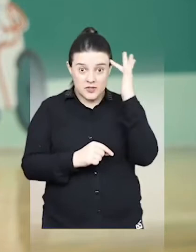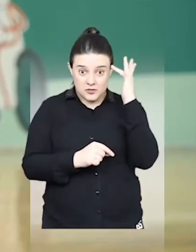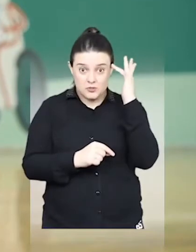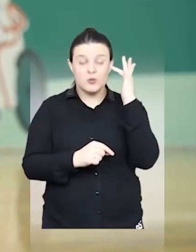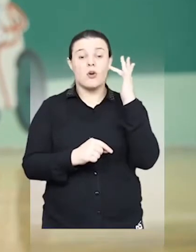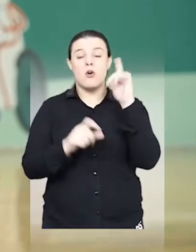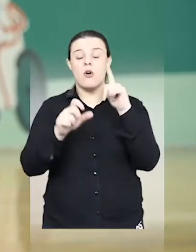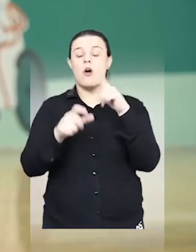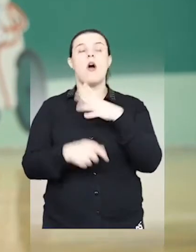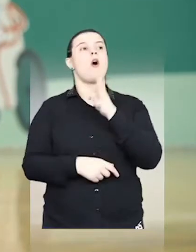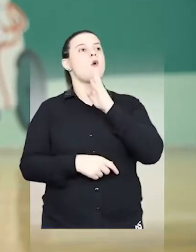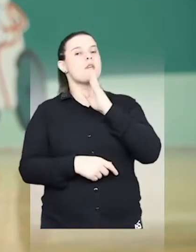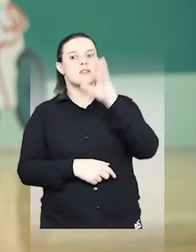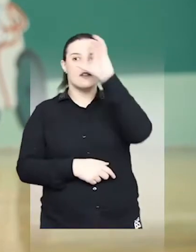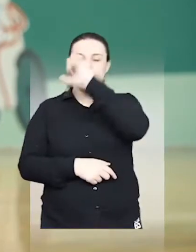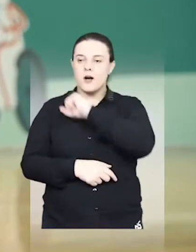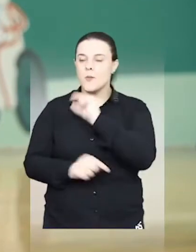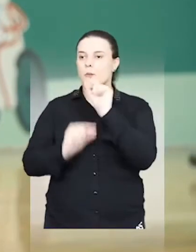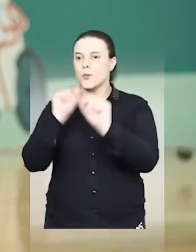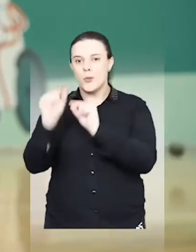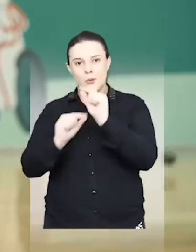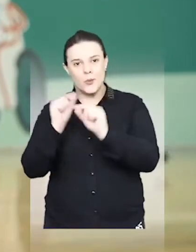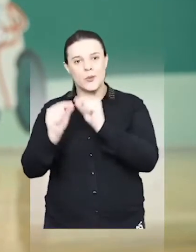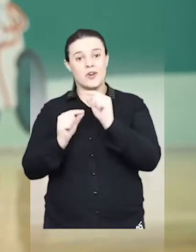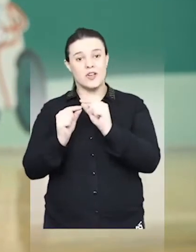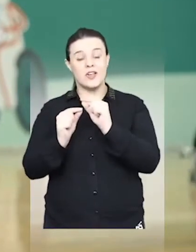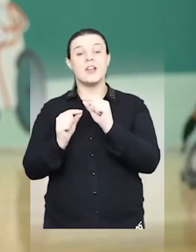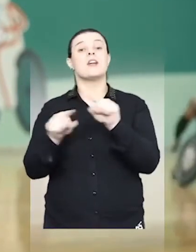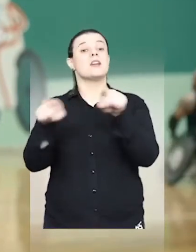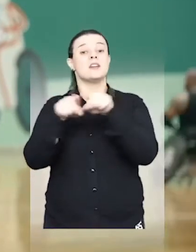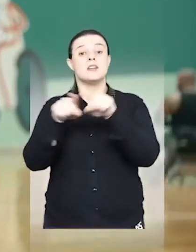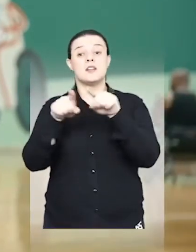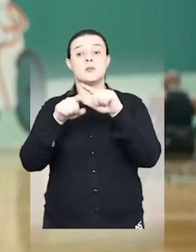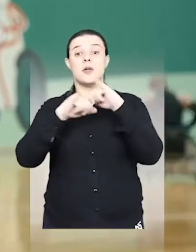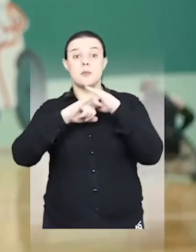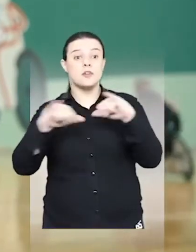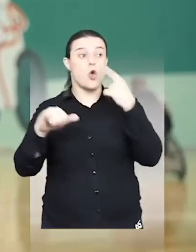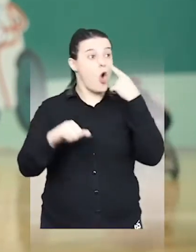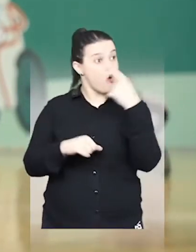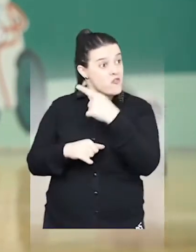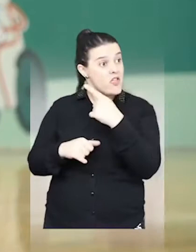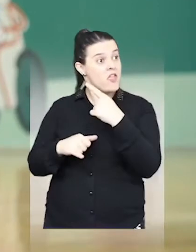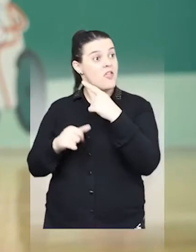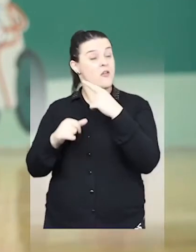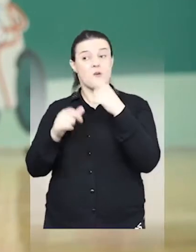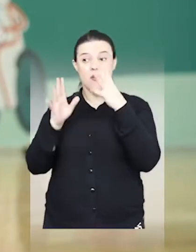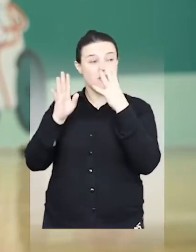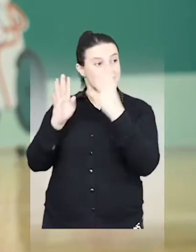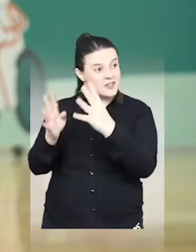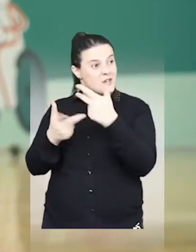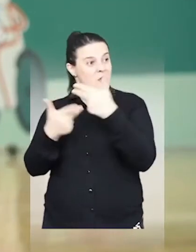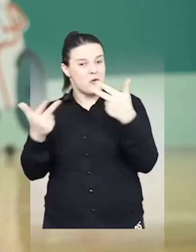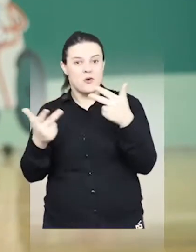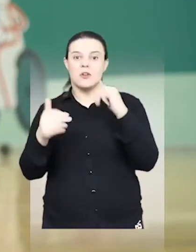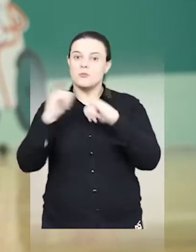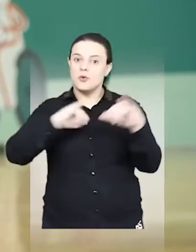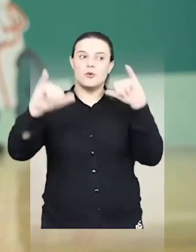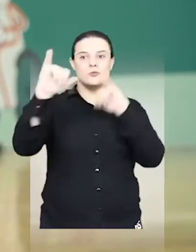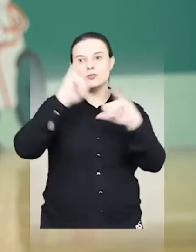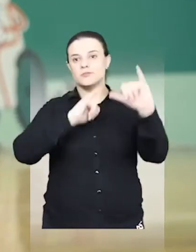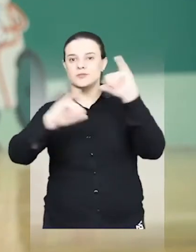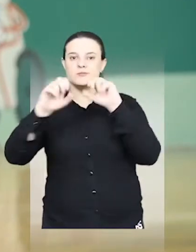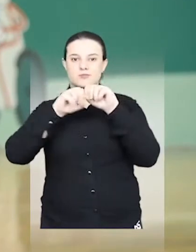pessoas que saíram de lá conhecendo o rugby, que devem ter passado a mensagem para frente. Então, acho